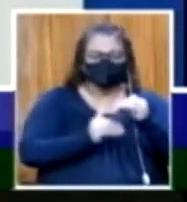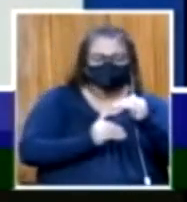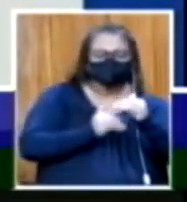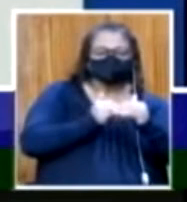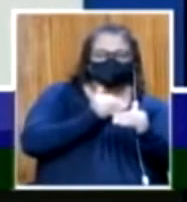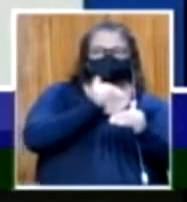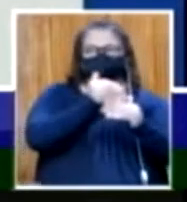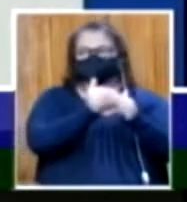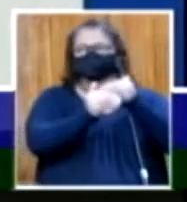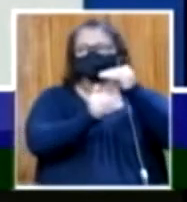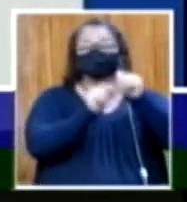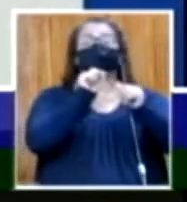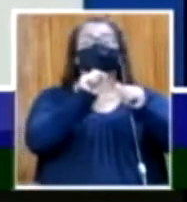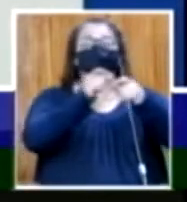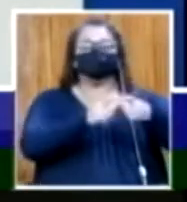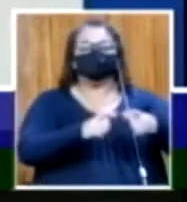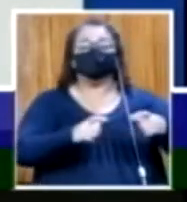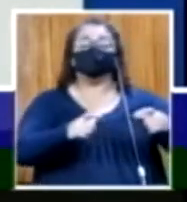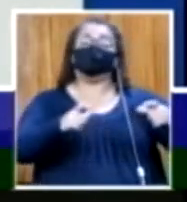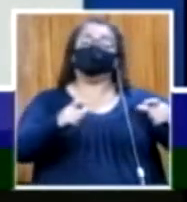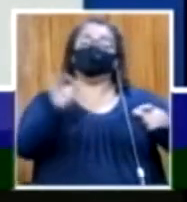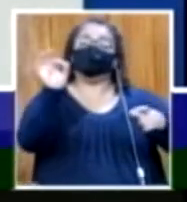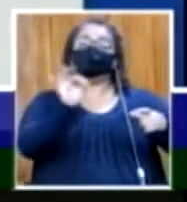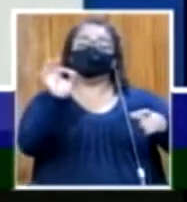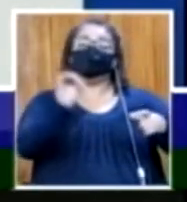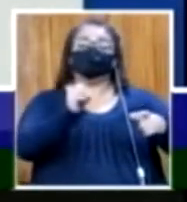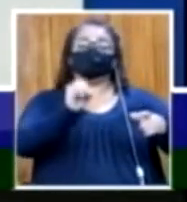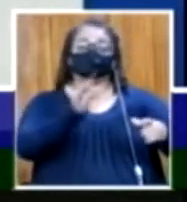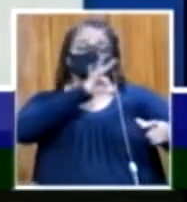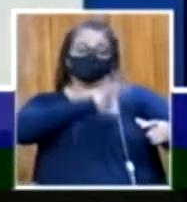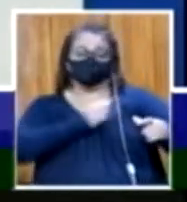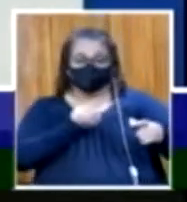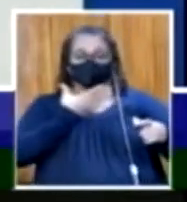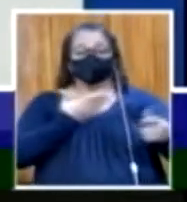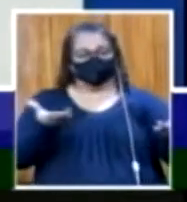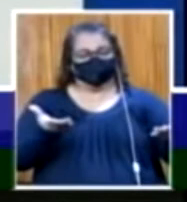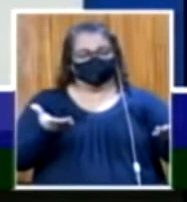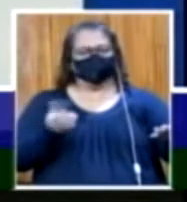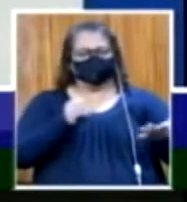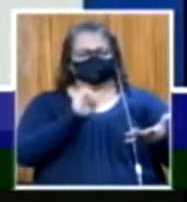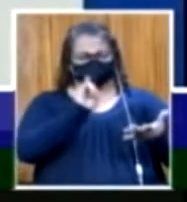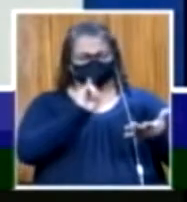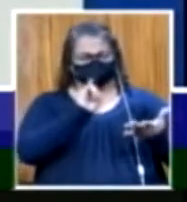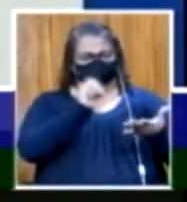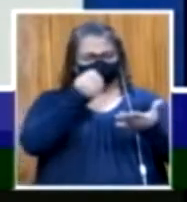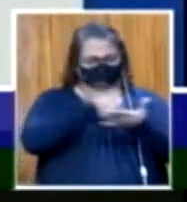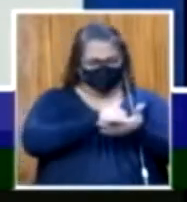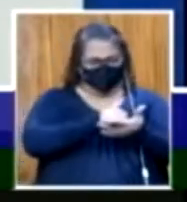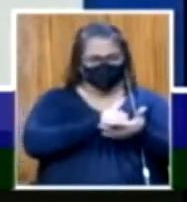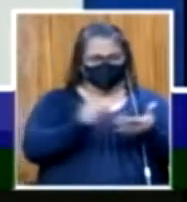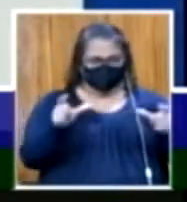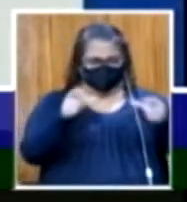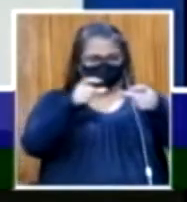progressão, ou seja, vai aumentando o percentual conforme o ganho aumente. Essa faixa de isenção, ela